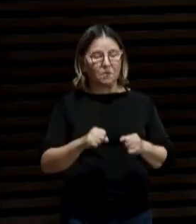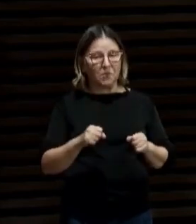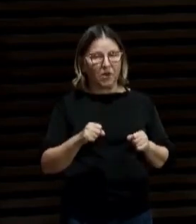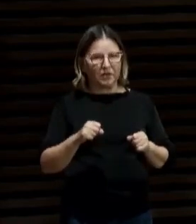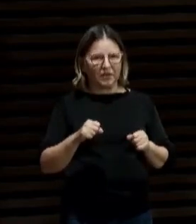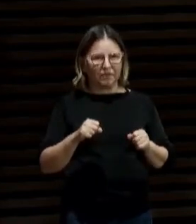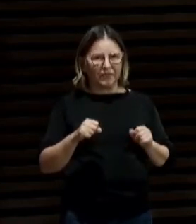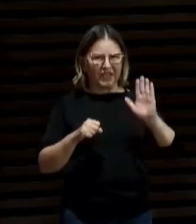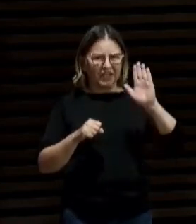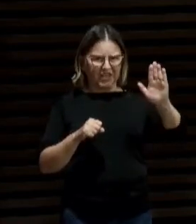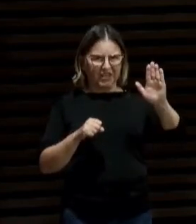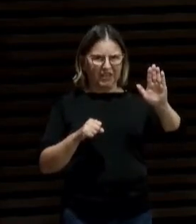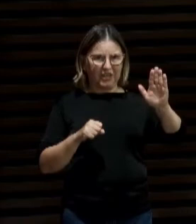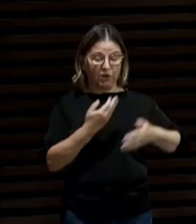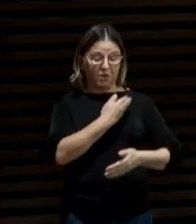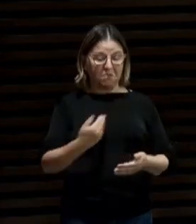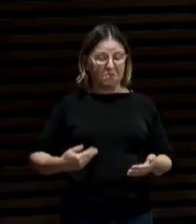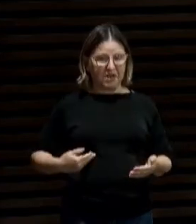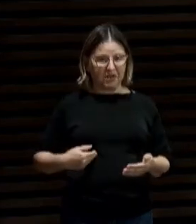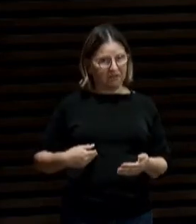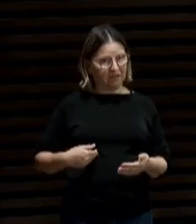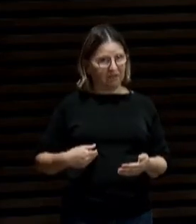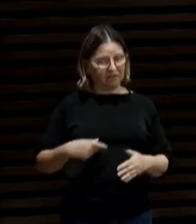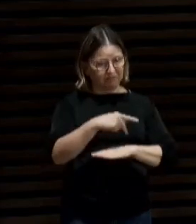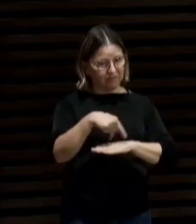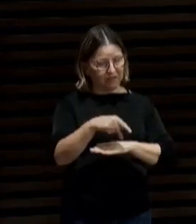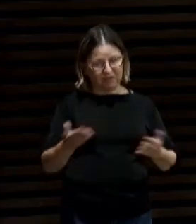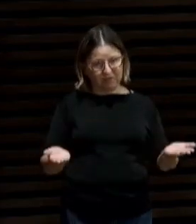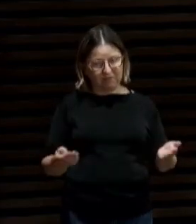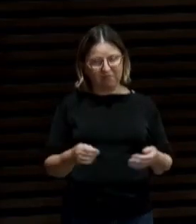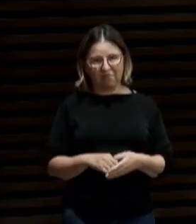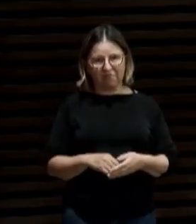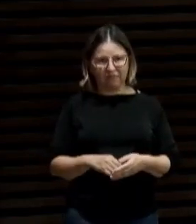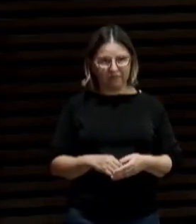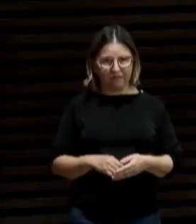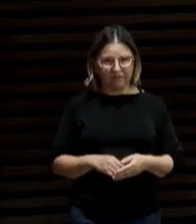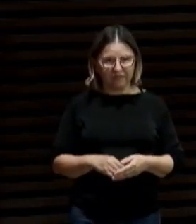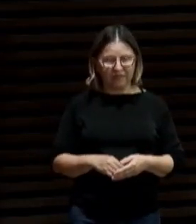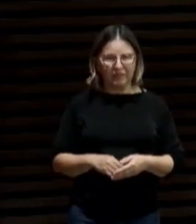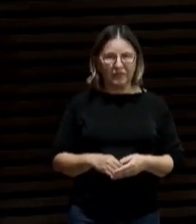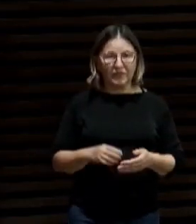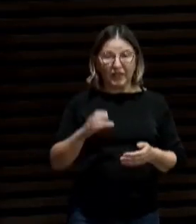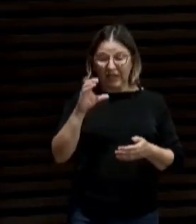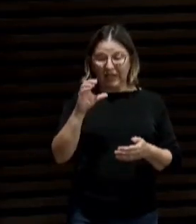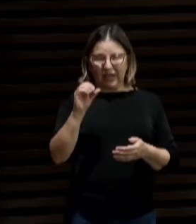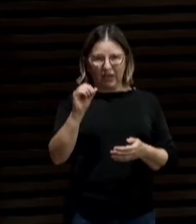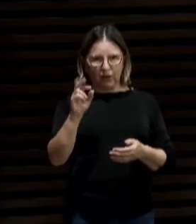O que a gente vê quando a gente olha para o lado? A gente vê aquela corte que deveria ser responsável por estabelecer a justiça no